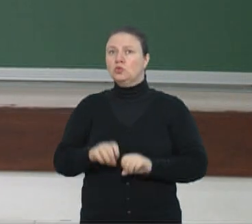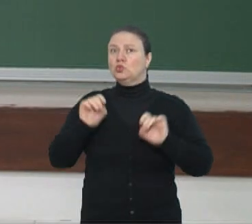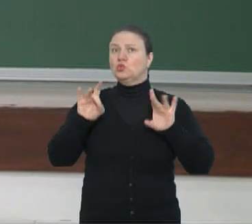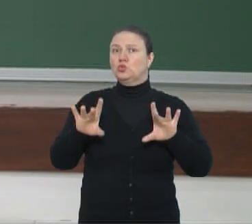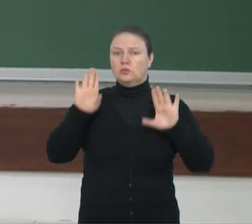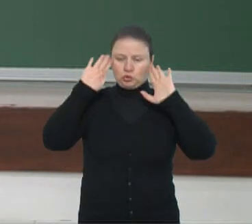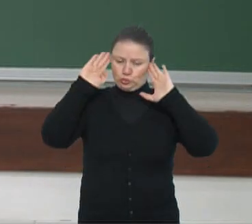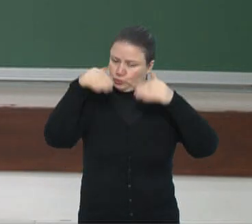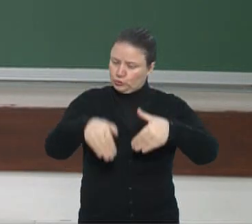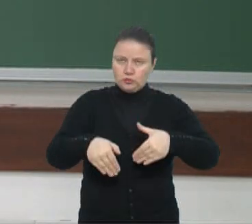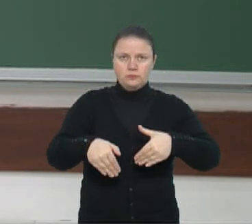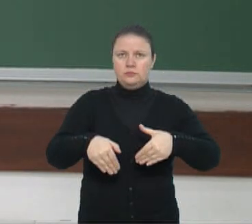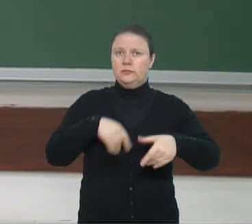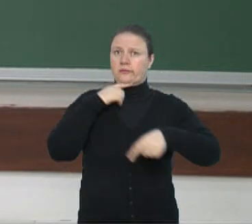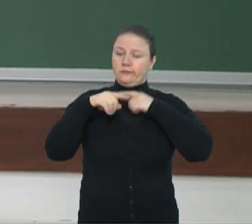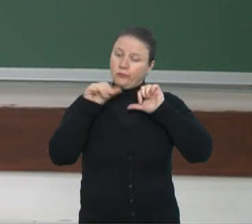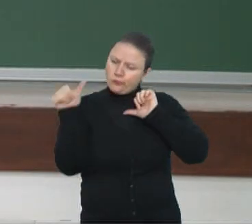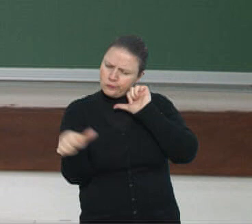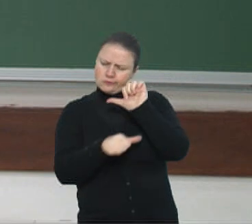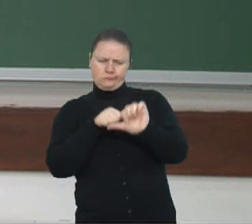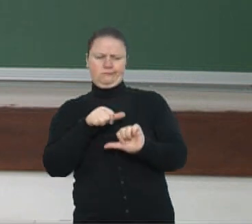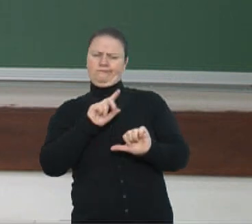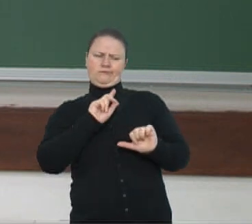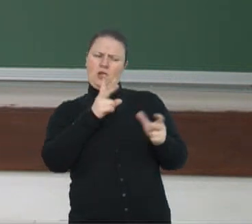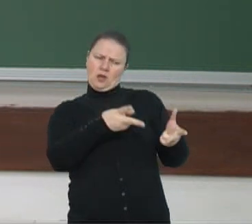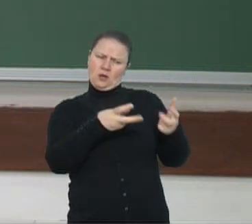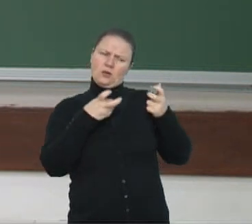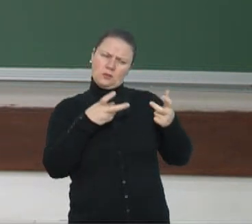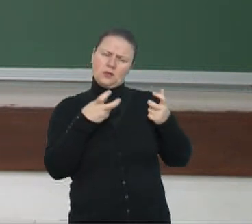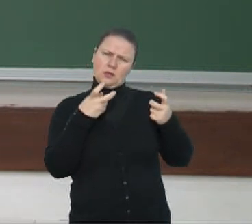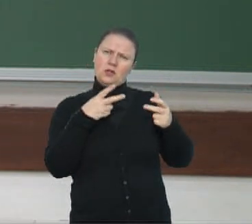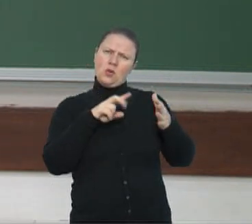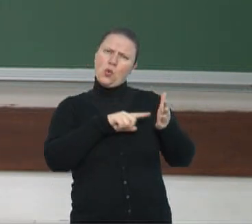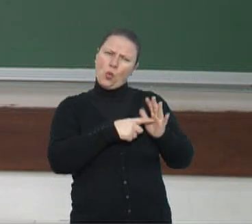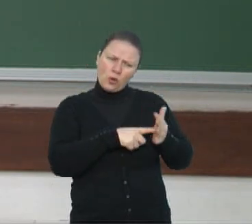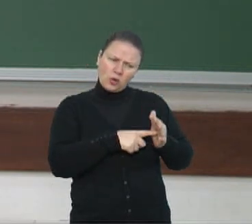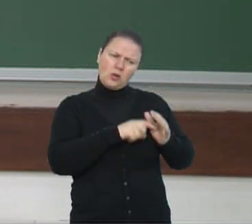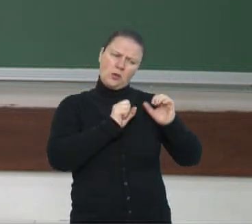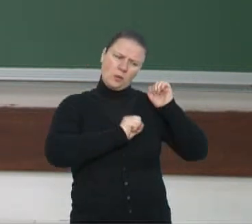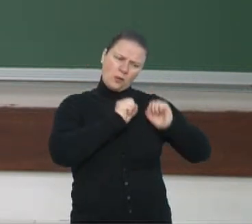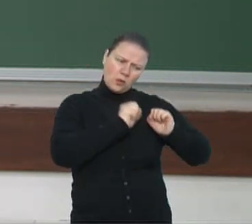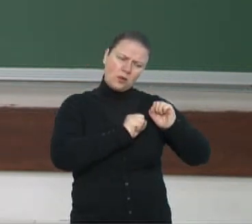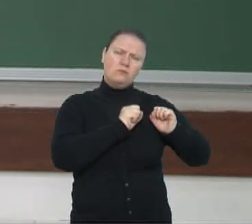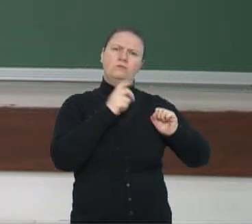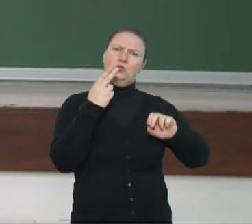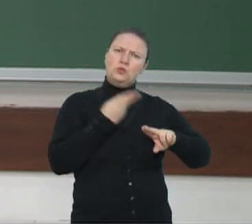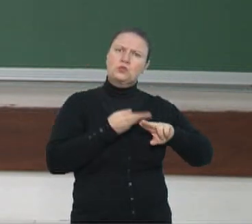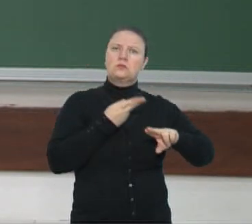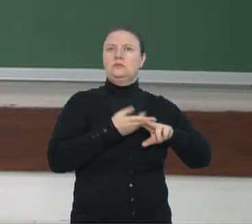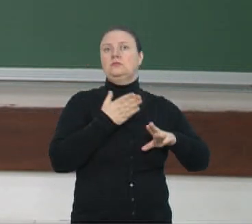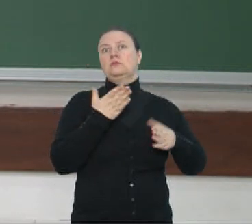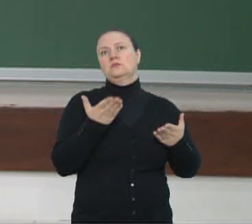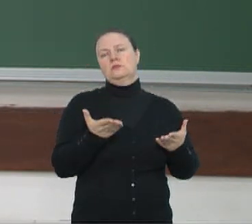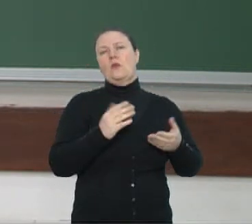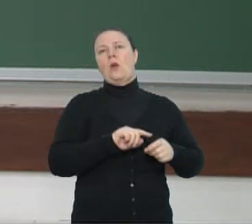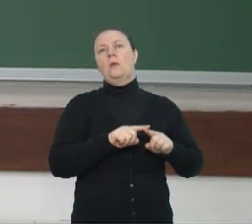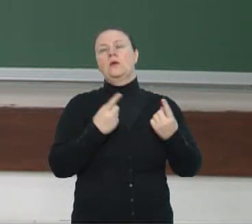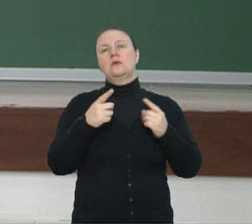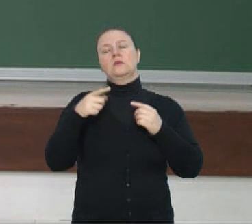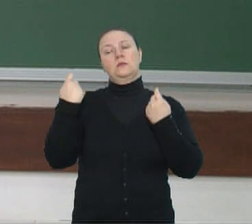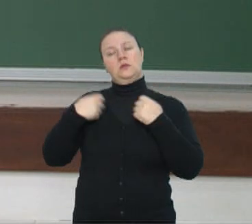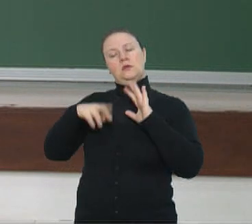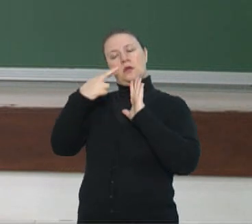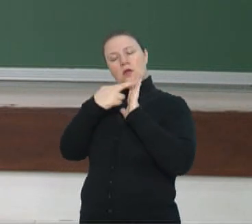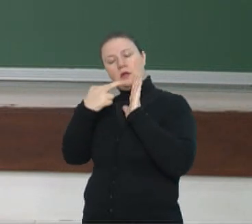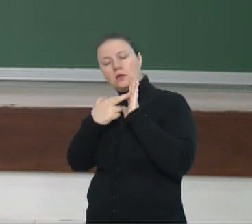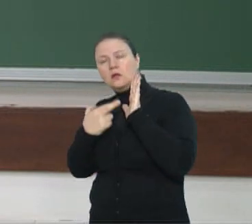máquina se ia resolver, para um movimento que percebia que a máquina ela é útil também para o trabalhador. Mas você tem que ter uma regulamentação de como trabalhar, de